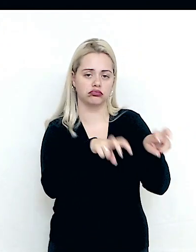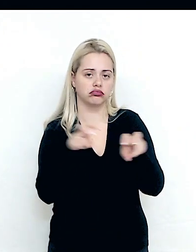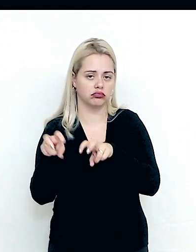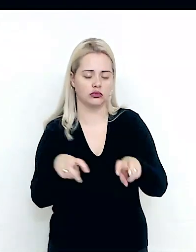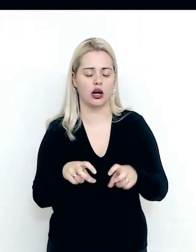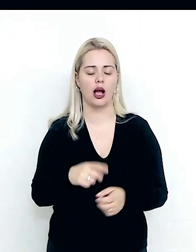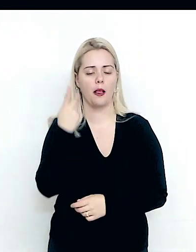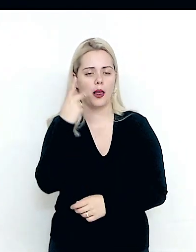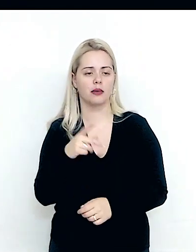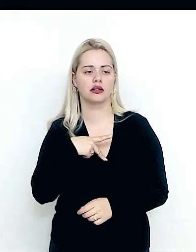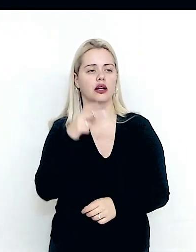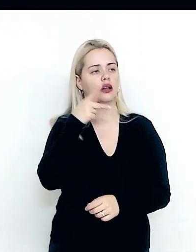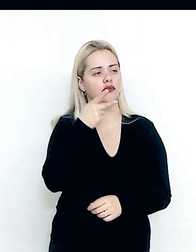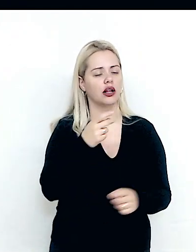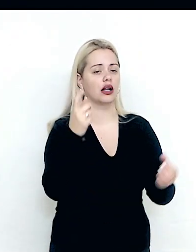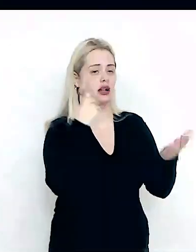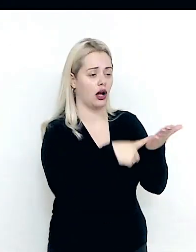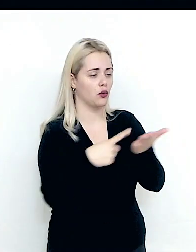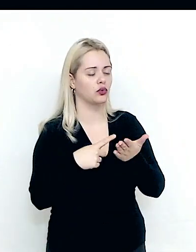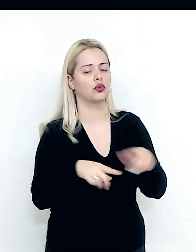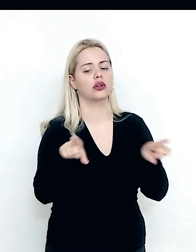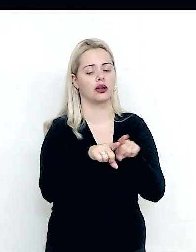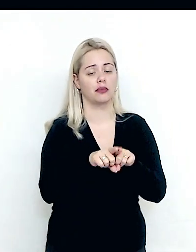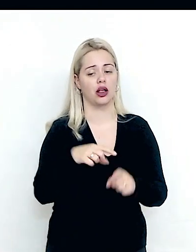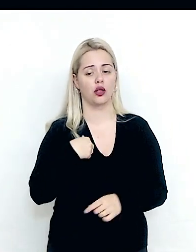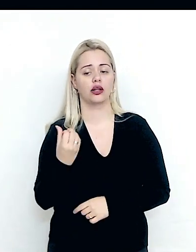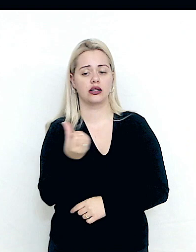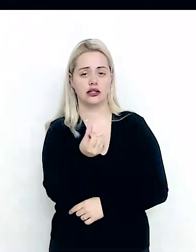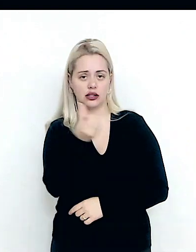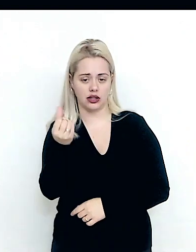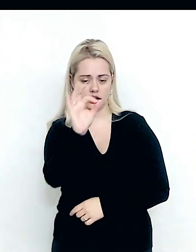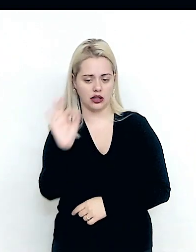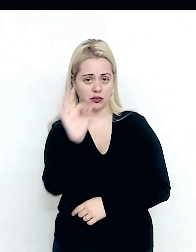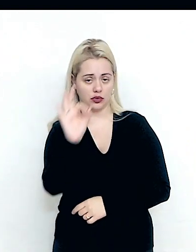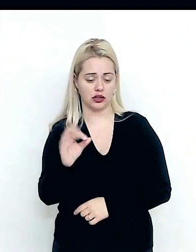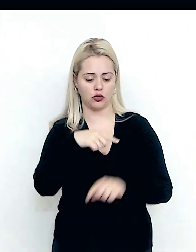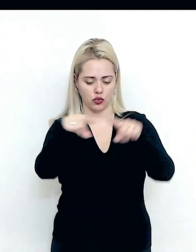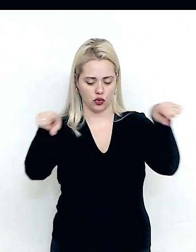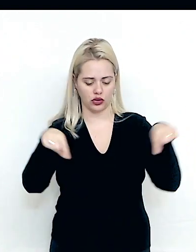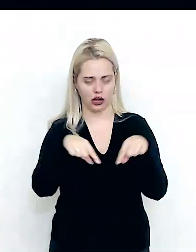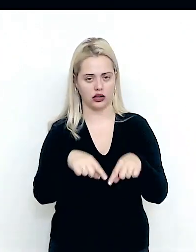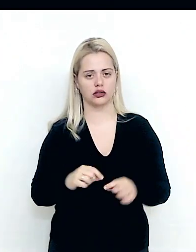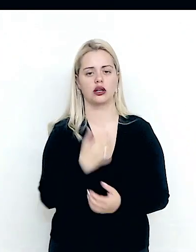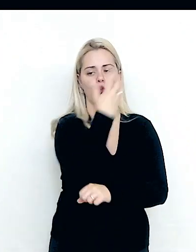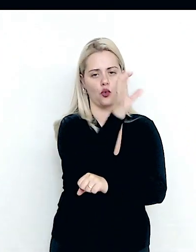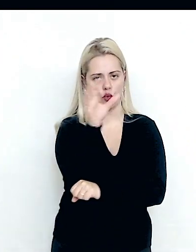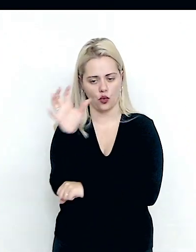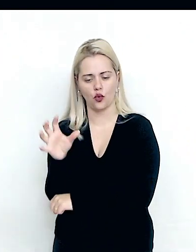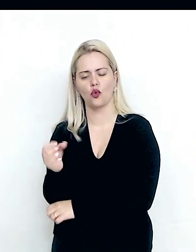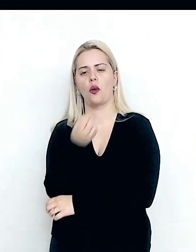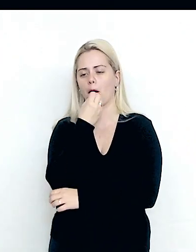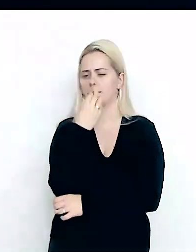doutor Fabiano até recordava que nós temos 66% do nosso território ainda completamente preservado, com vegetação